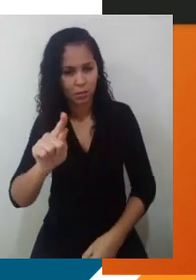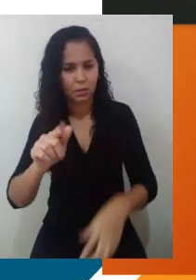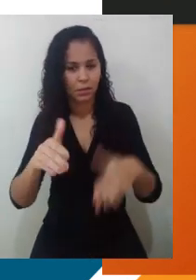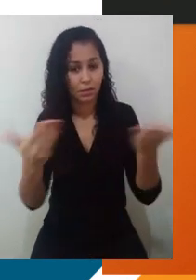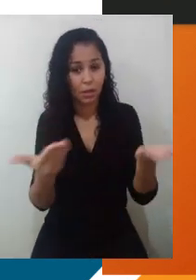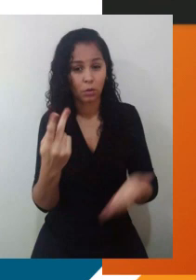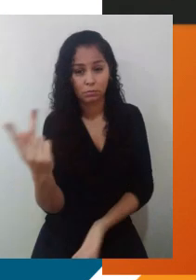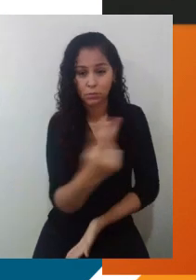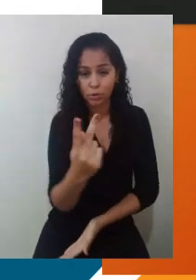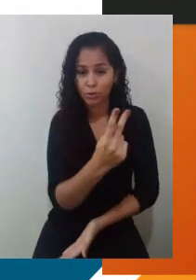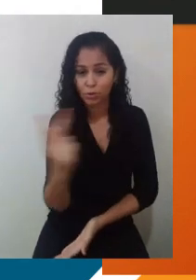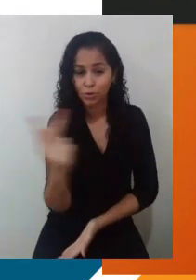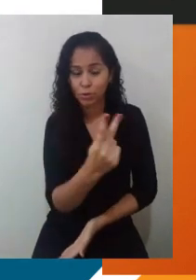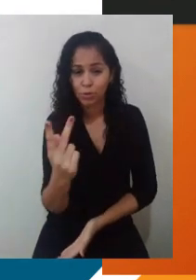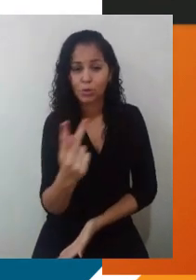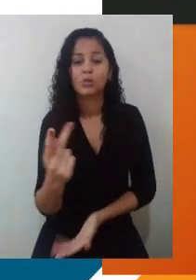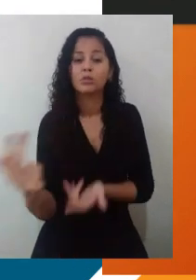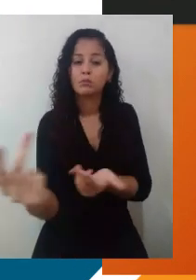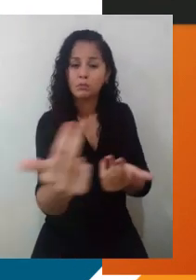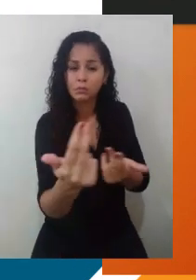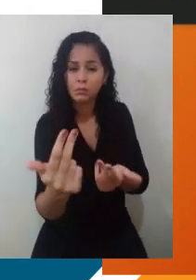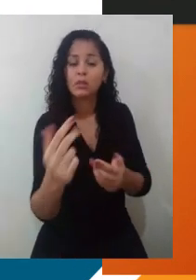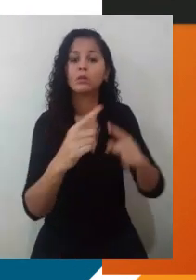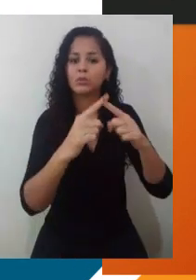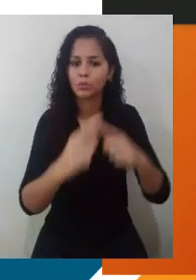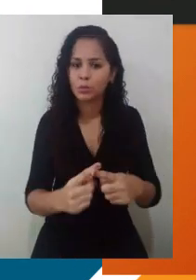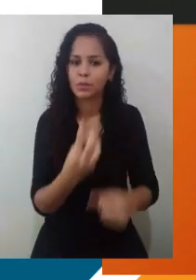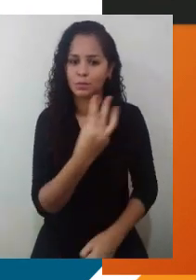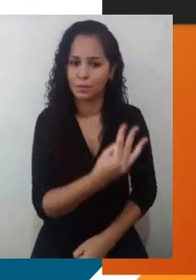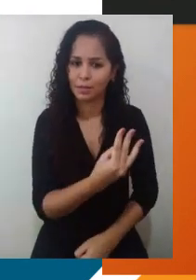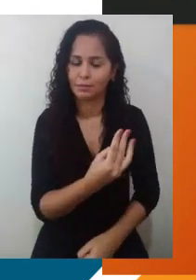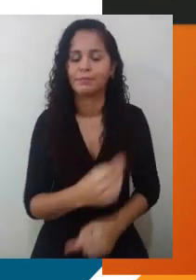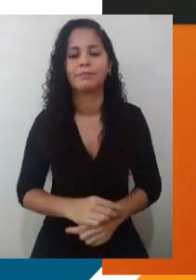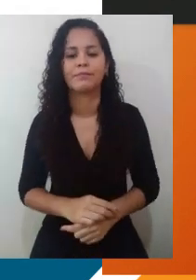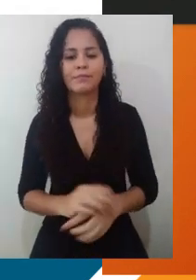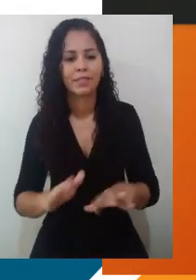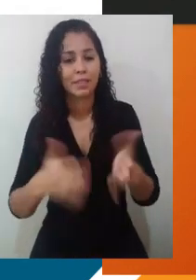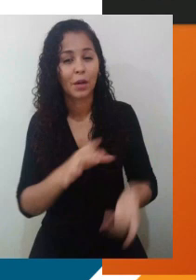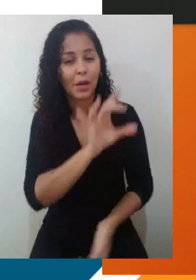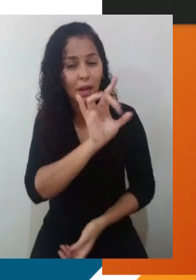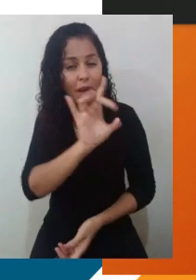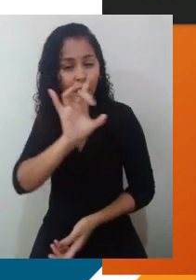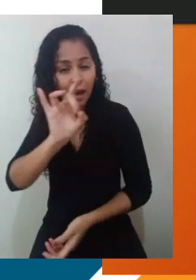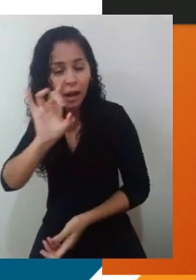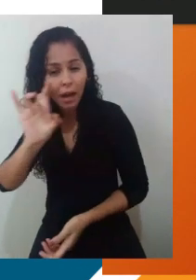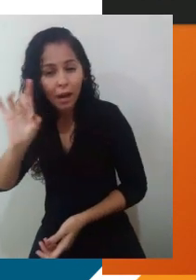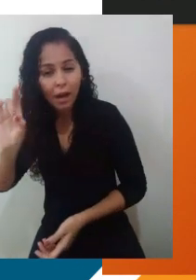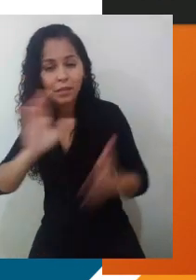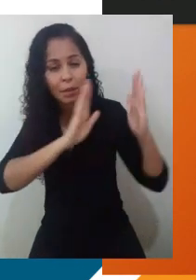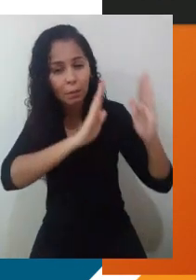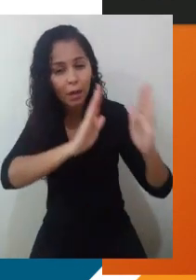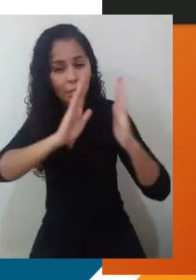geométrica, portanto, ambos os lados dessa nossa igualdade serão multiplicados por 3. Dessa forma, cada